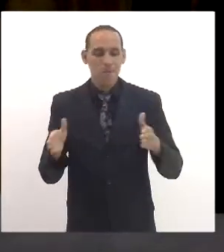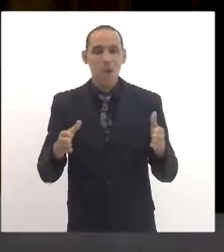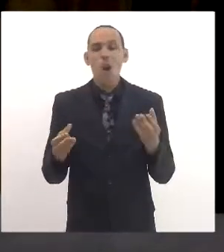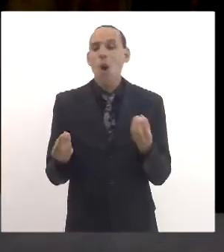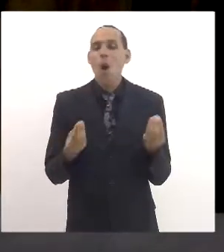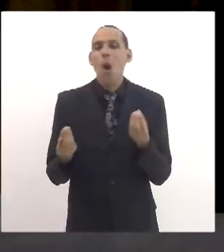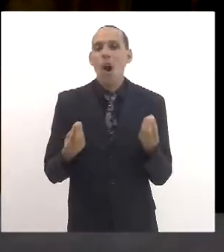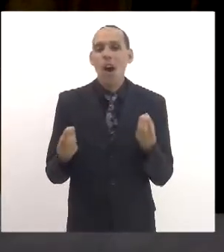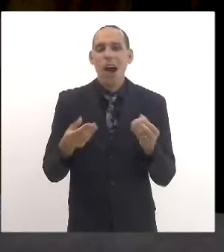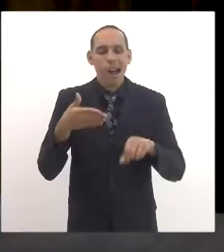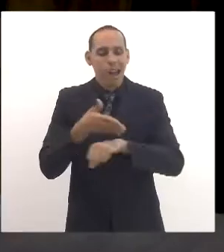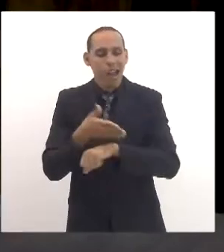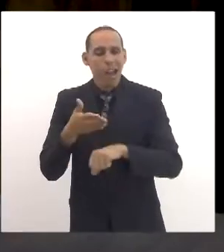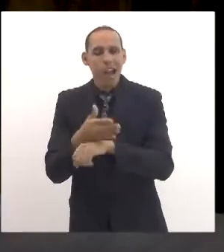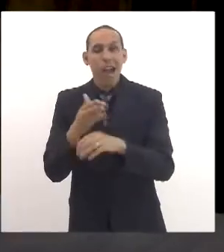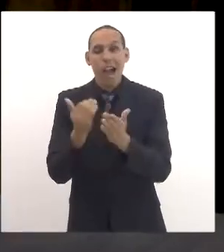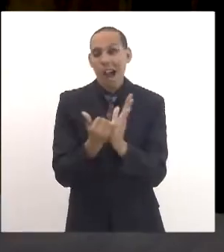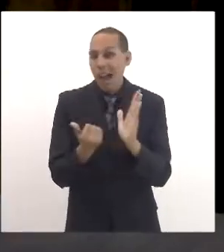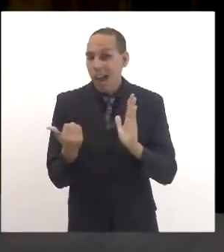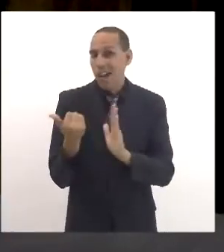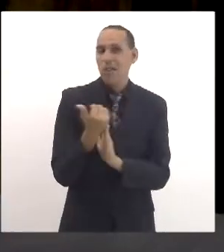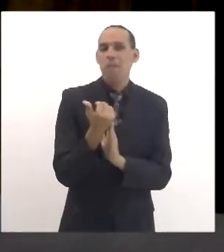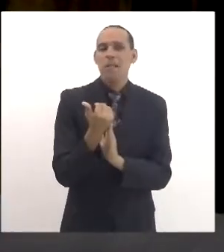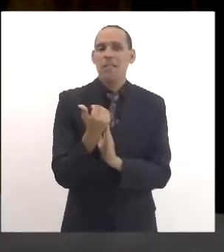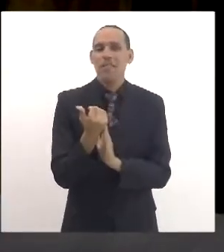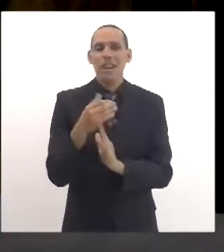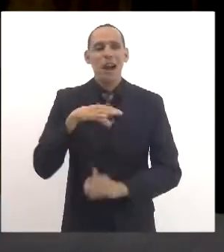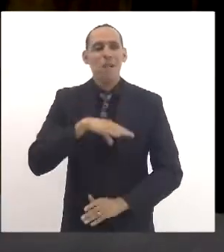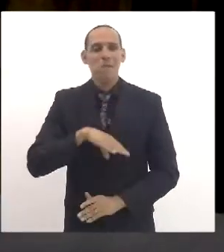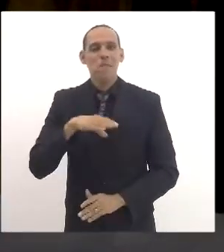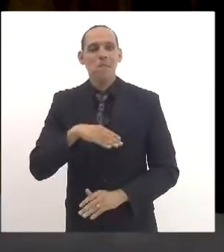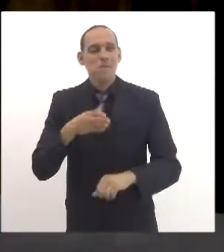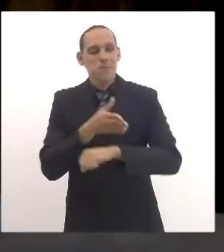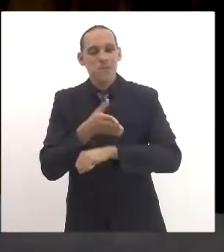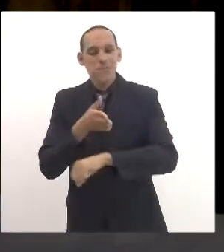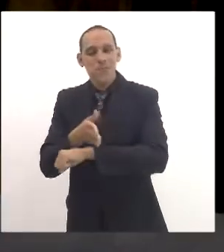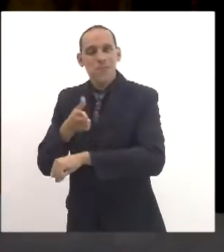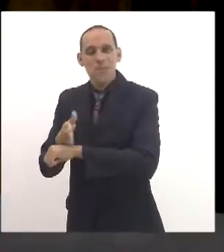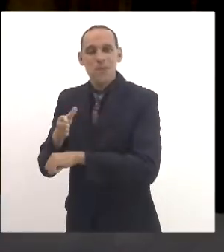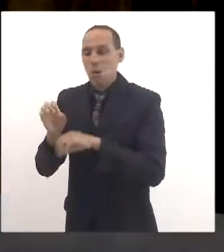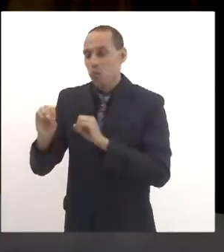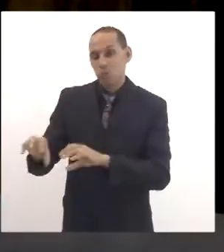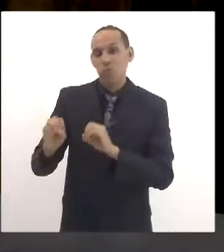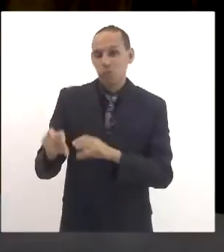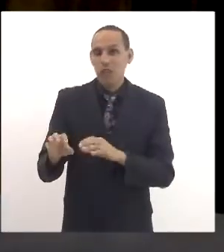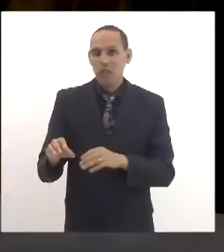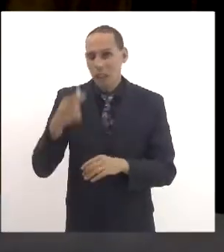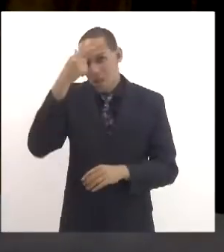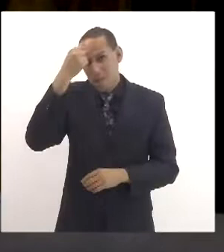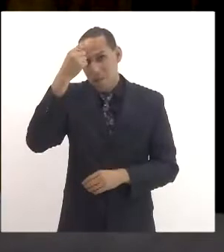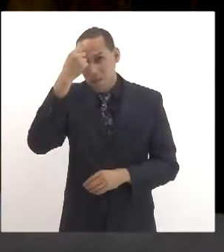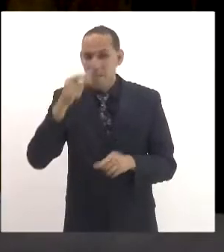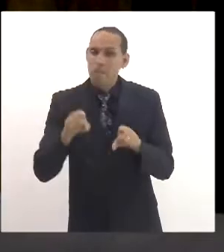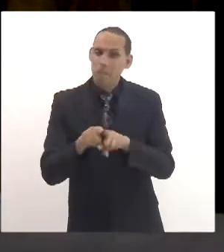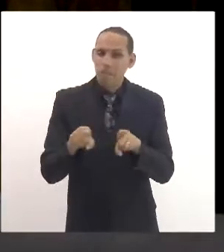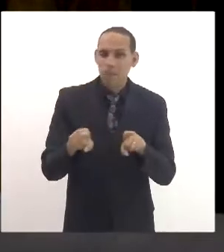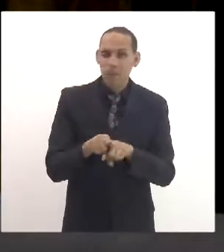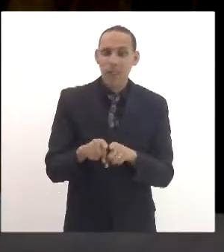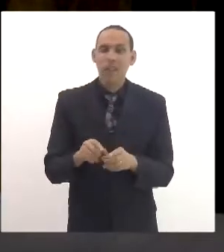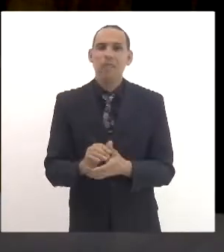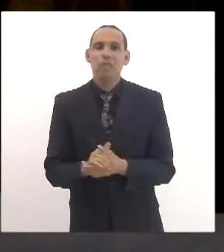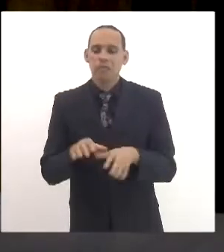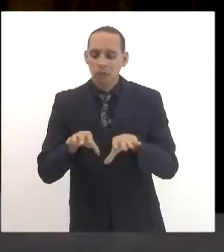em muito o acesso dos portugueses ao ensino, não só ao ensino superior, ao ensino